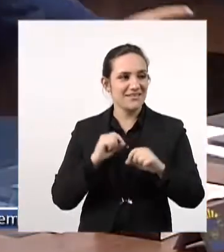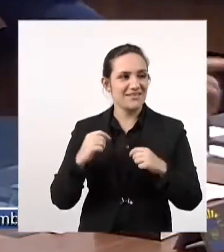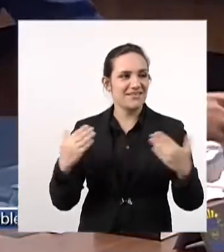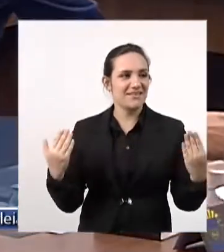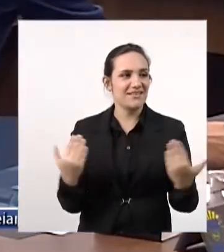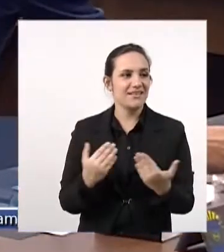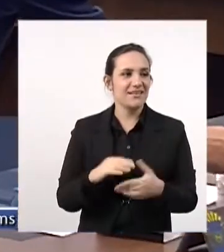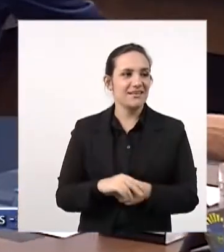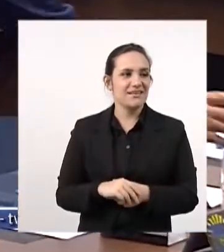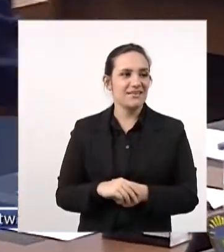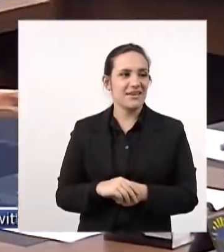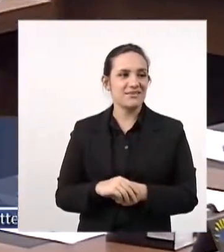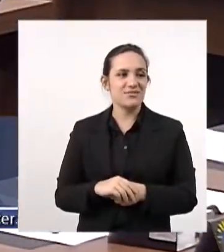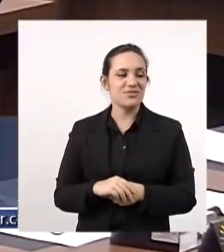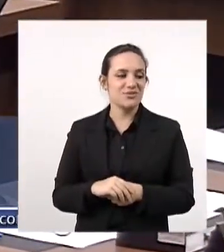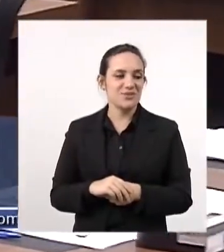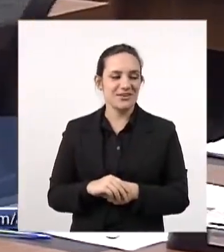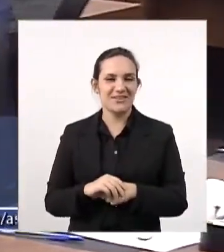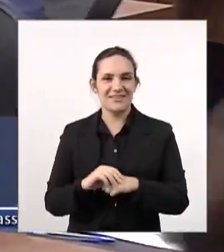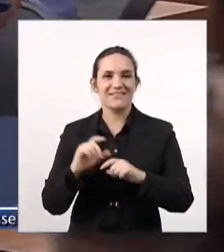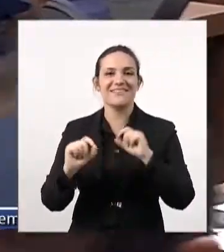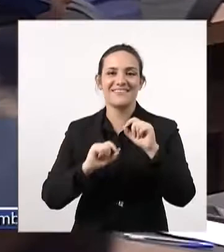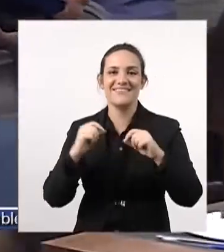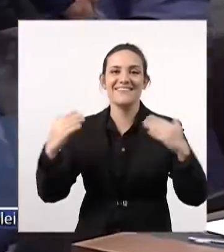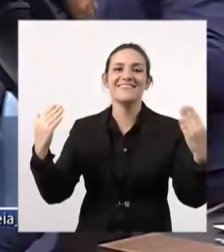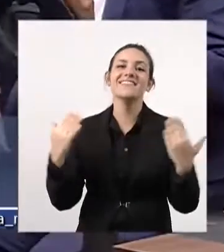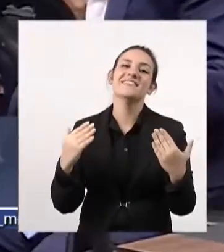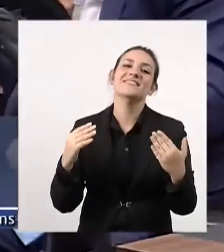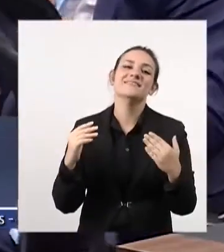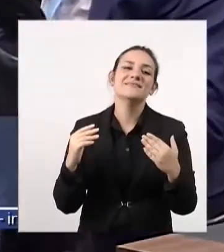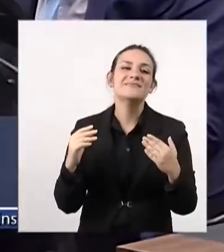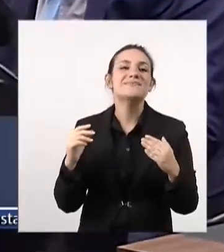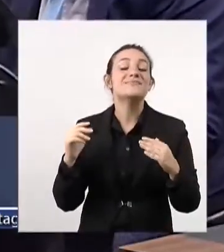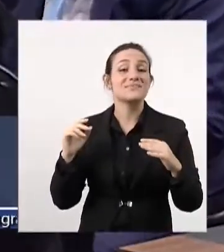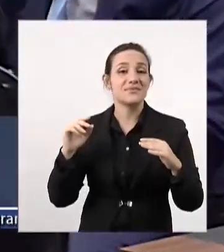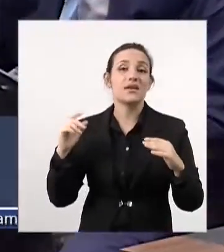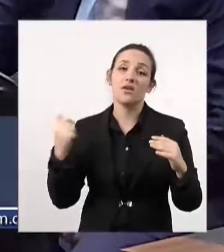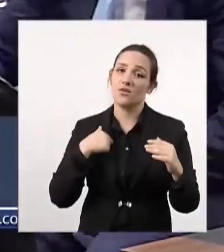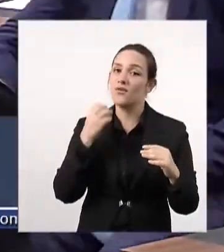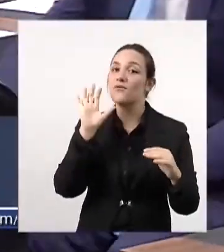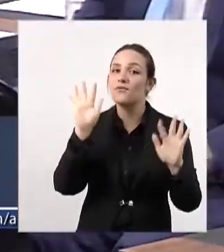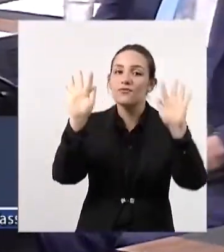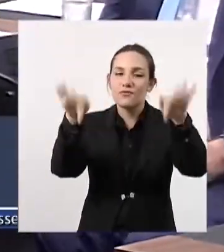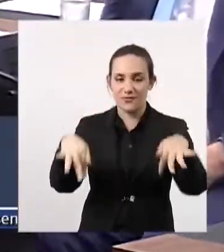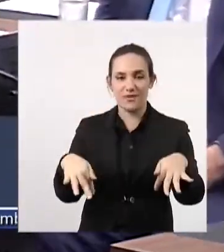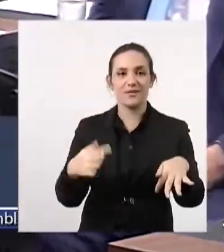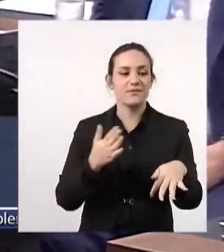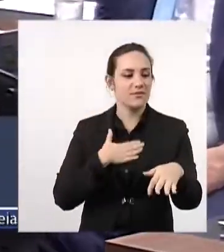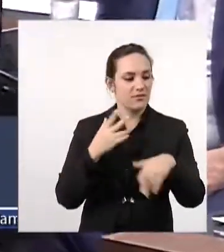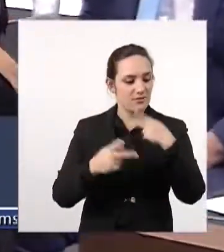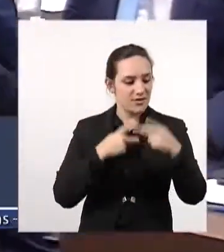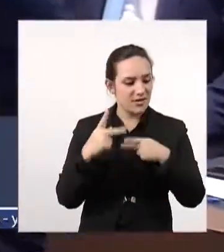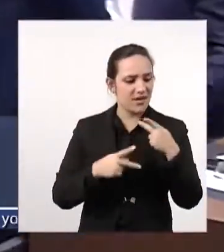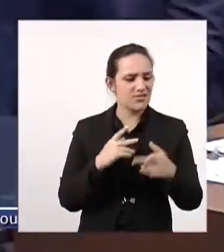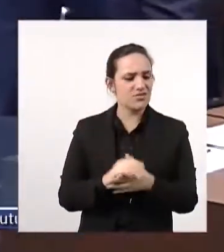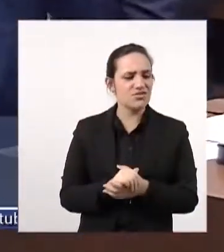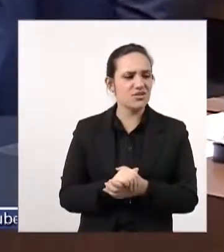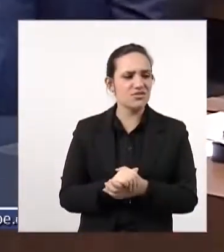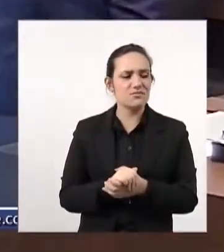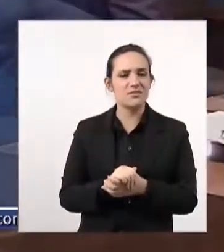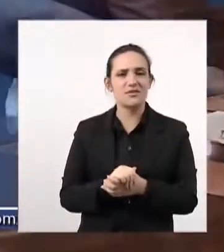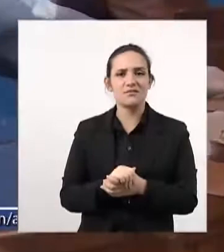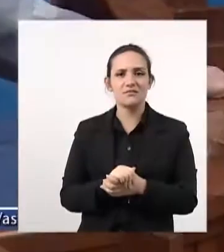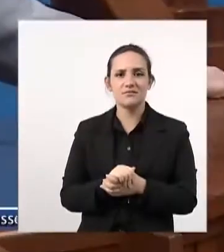parte de Vossa Excelência e encaminho aqui para finalizar a minha fala, dizendo a Vossa